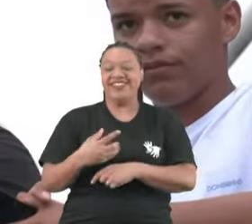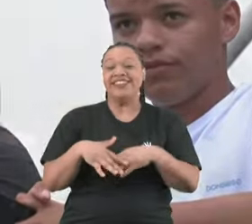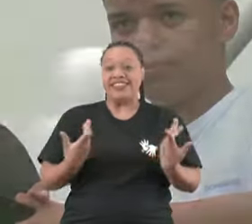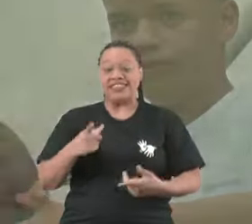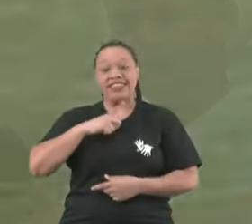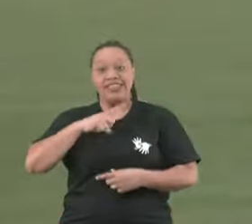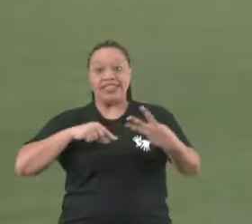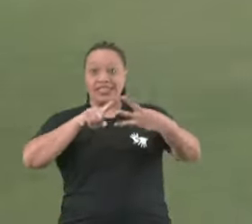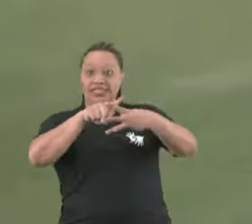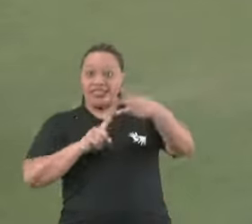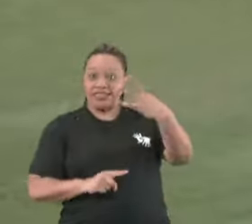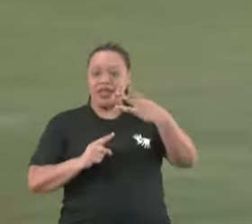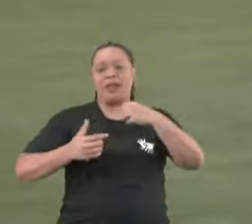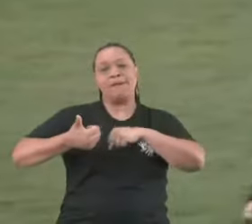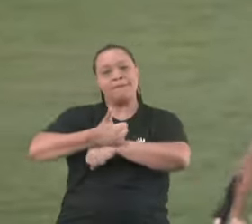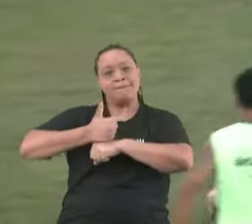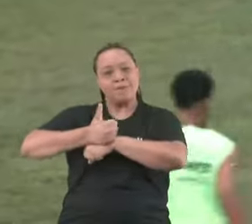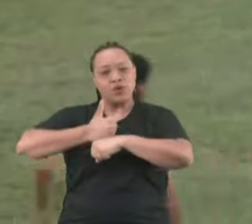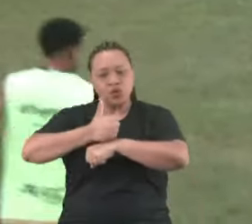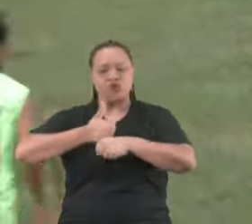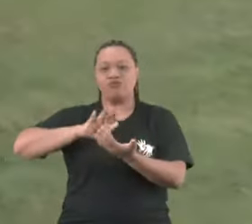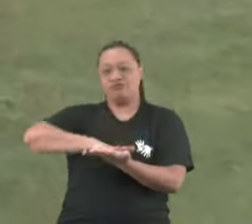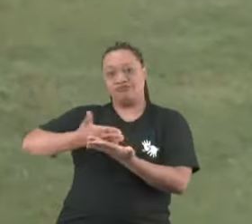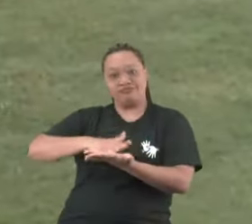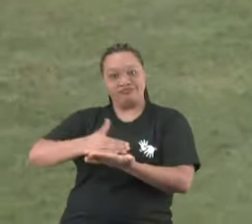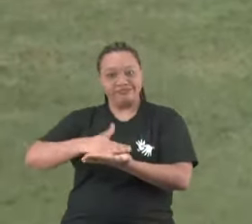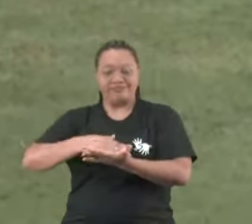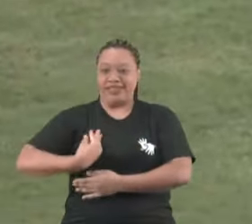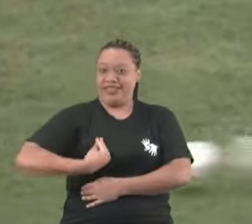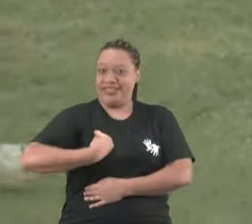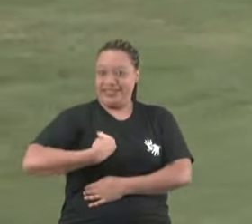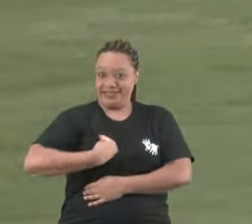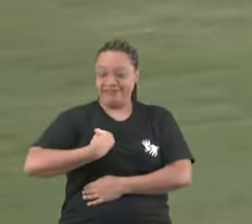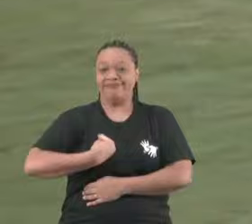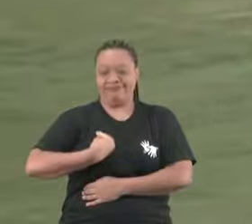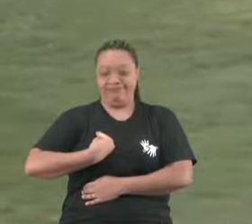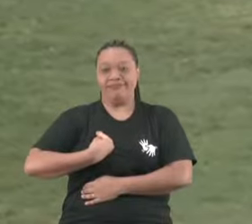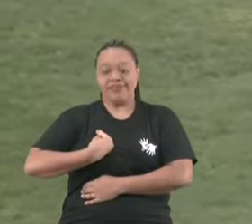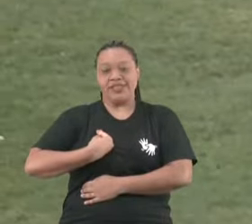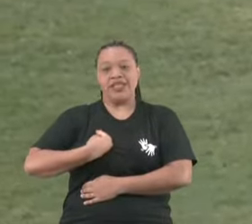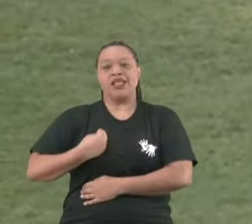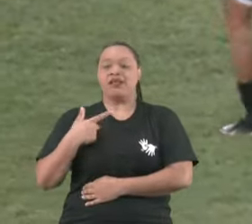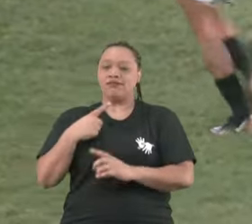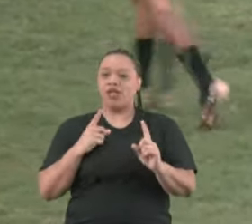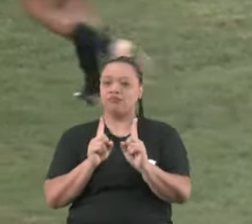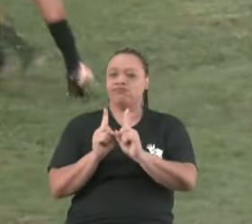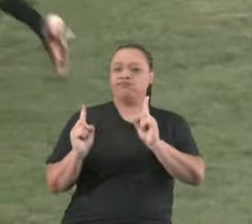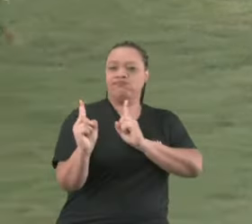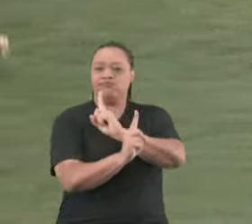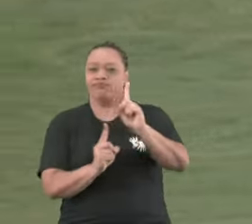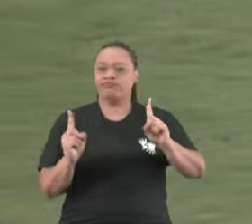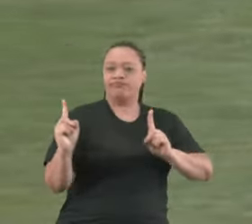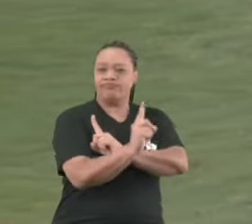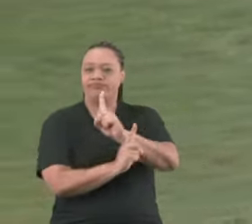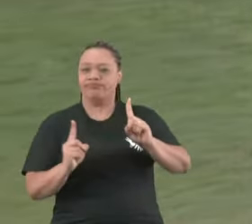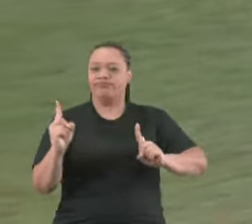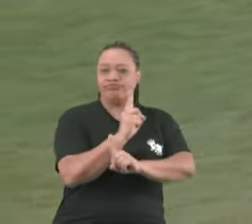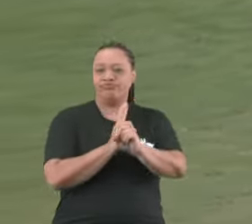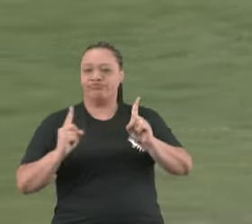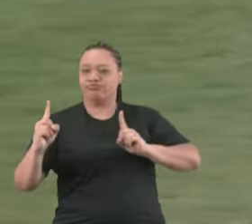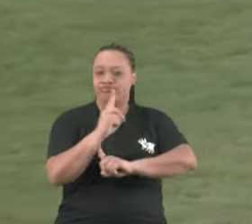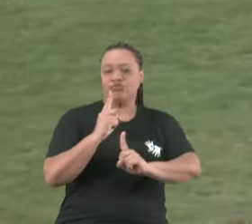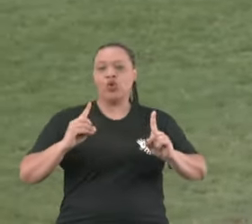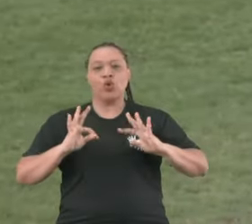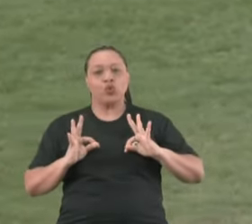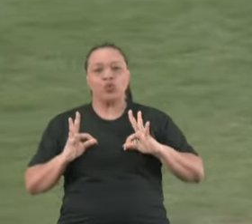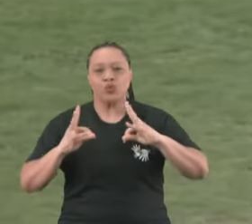três profissionais trabalhando. Esses três intérpretes de Libras vão se revezar durante a partida. A todos